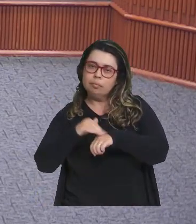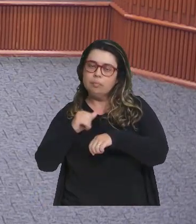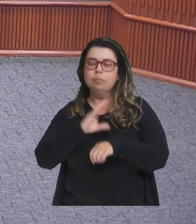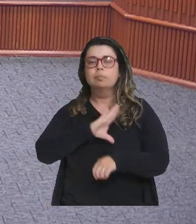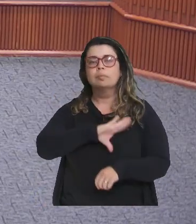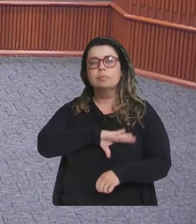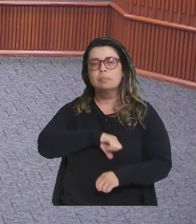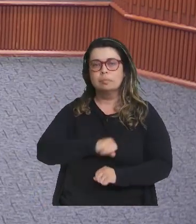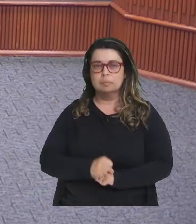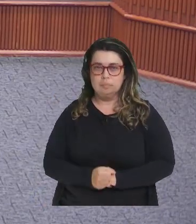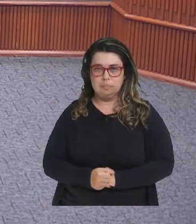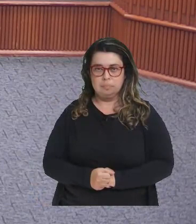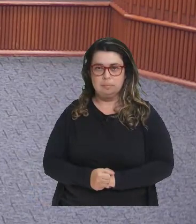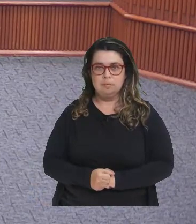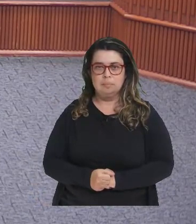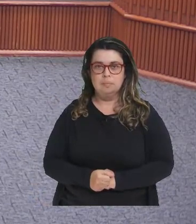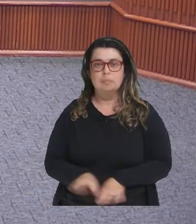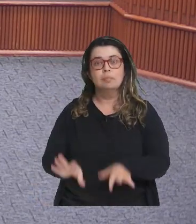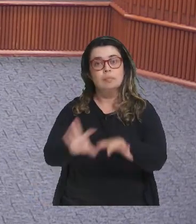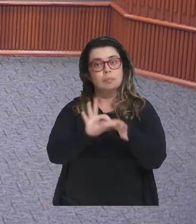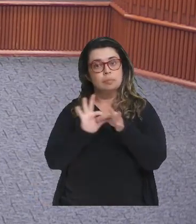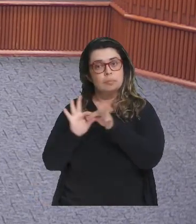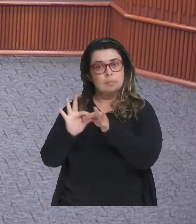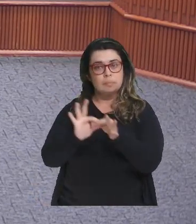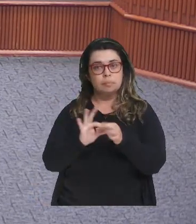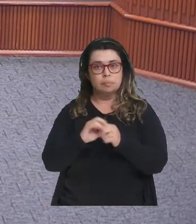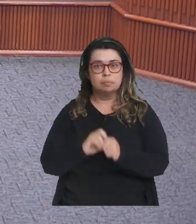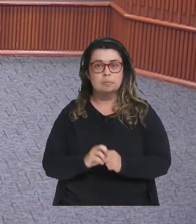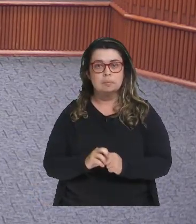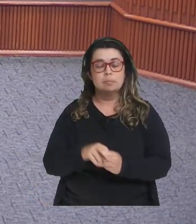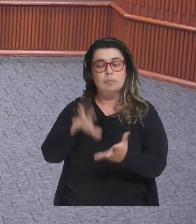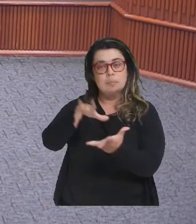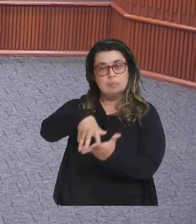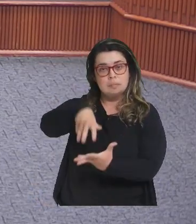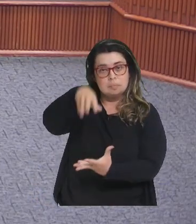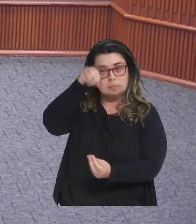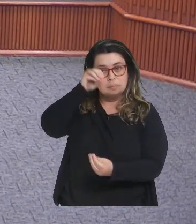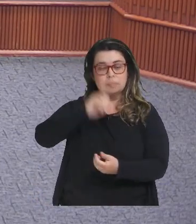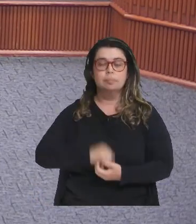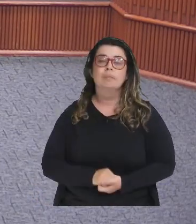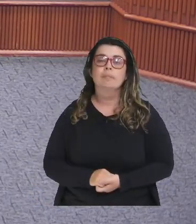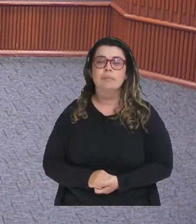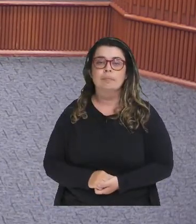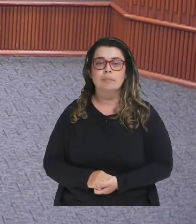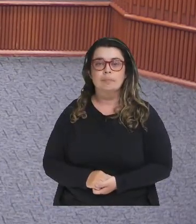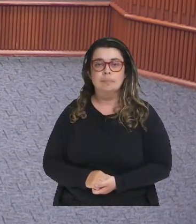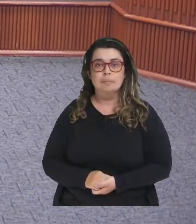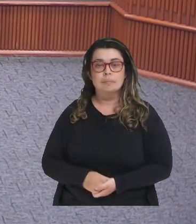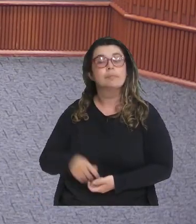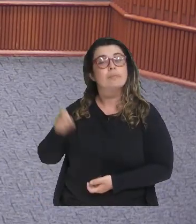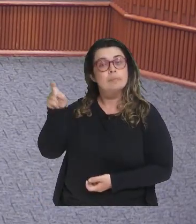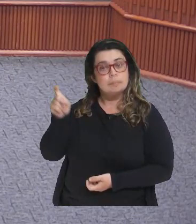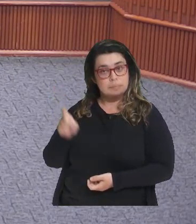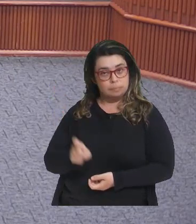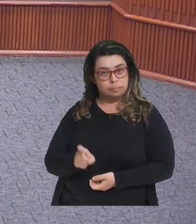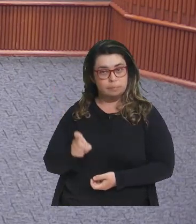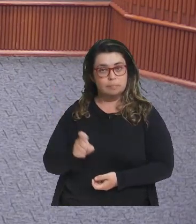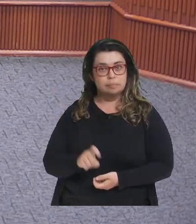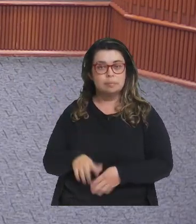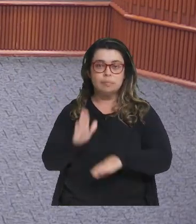há alguma comunhão no Espírito, se há alguma profunda ternura e